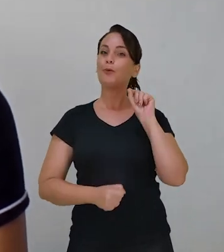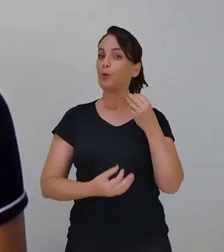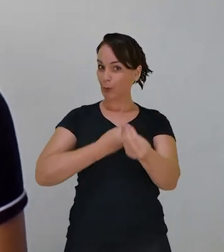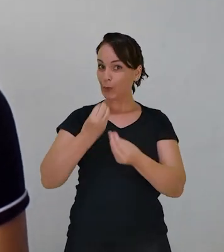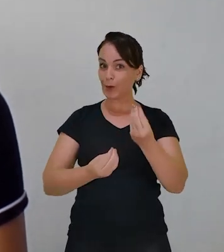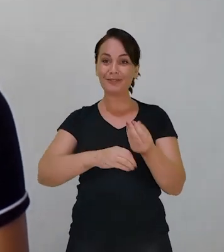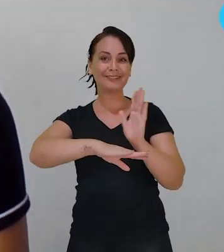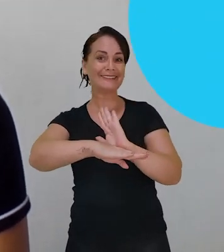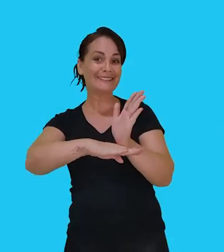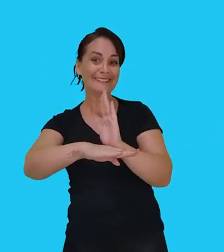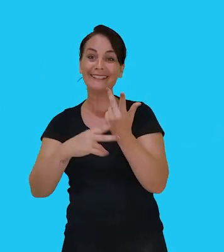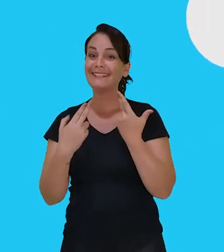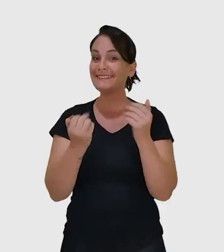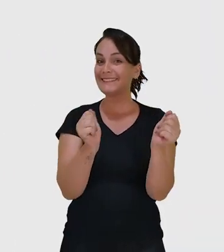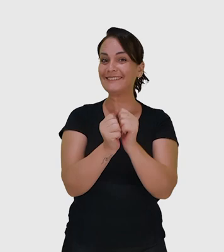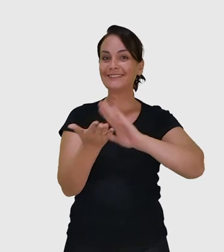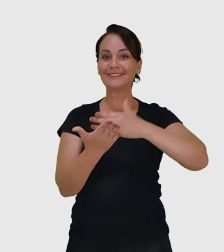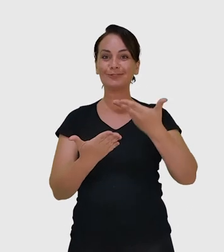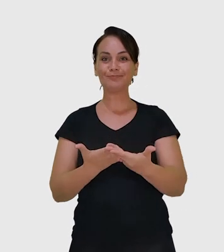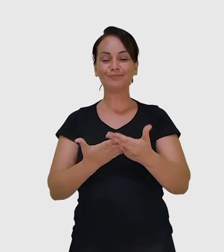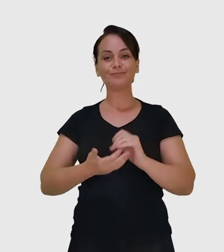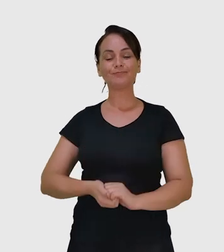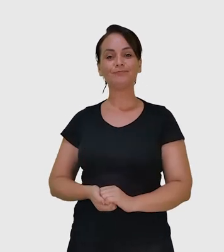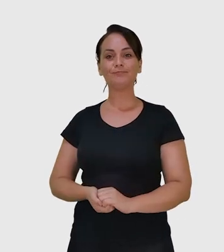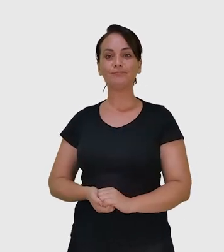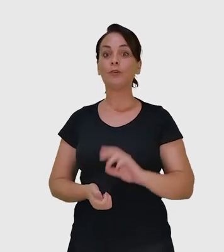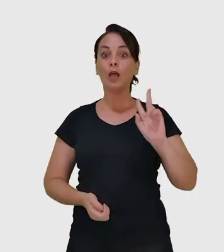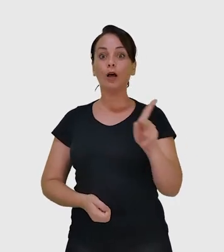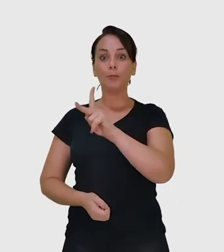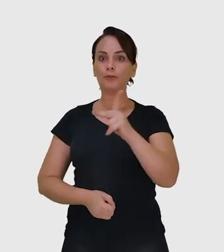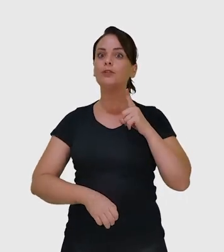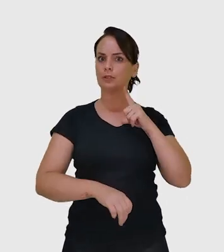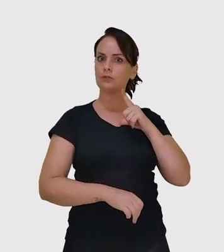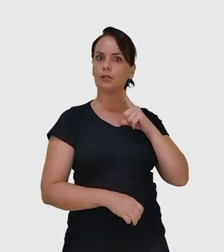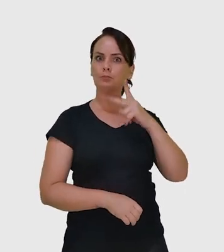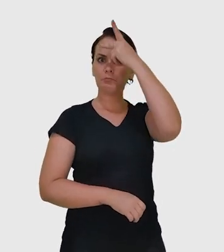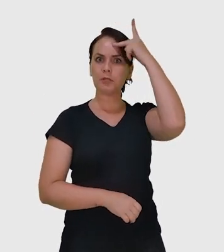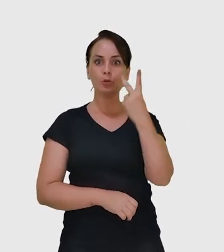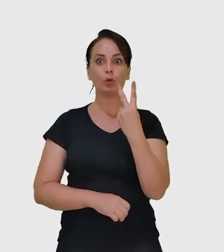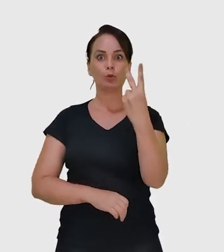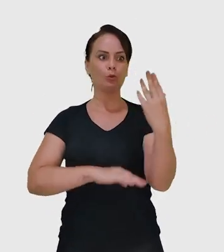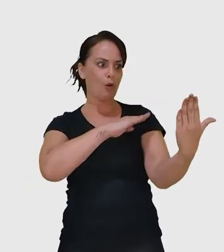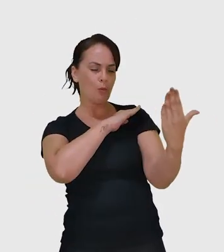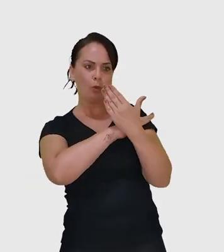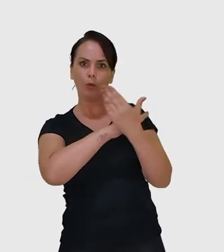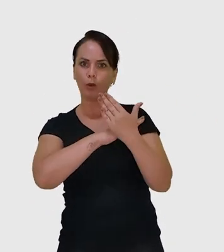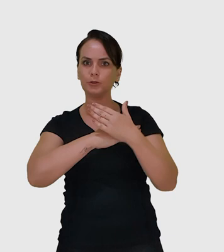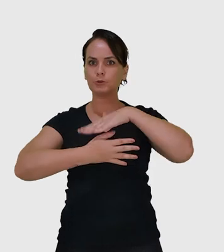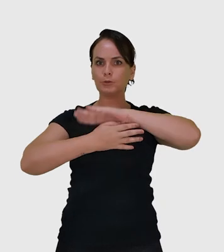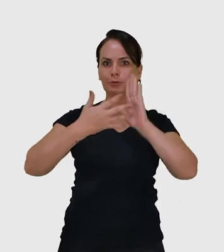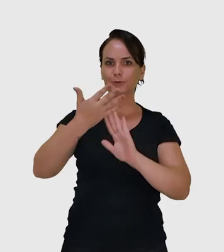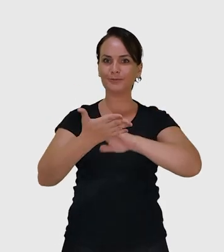videoaulas com os intérpretes. A professora tem a ajuda de dois intérpretes de Libras. Sabe o